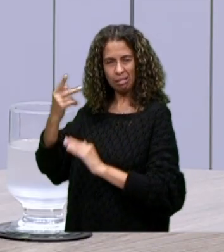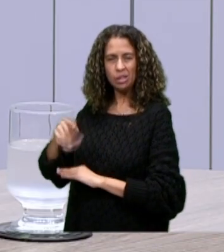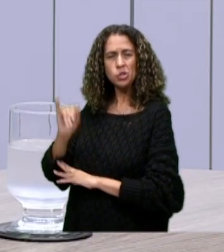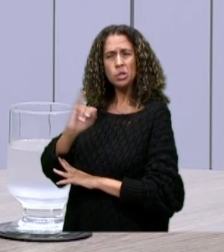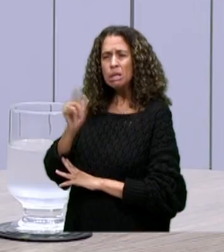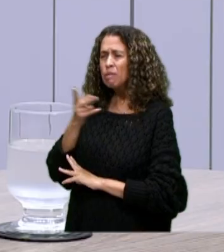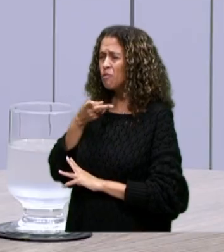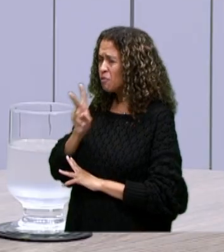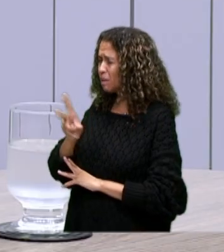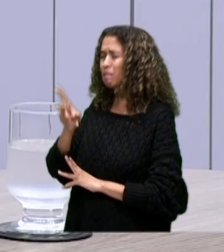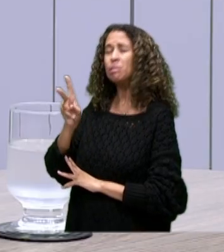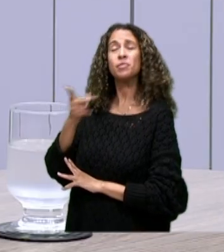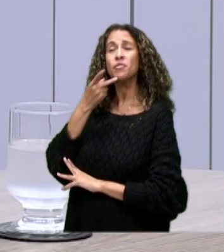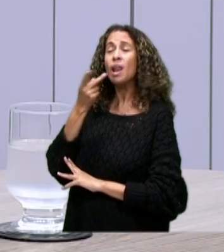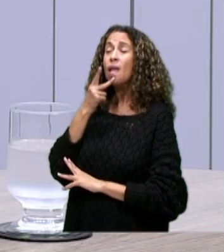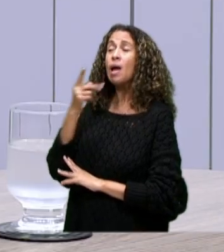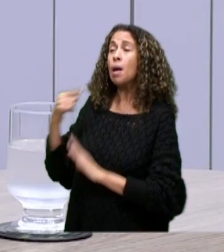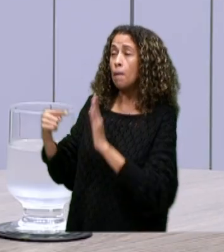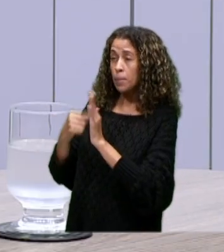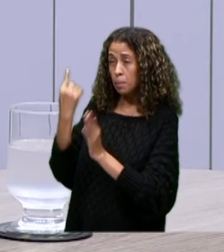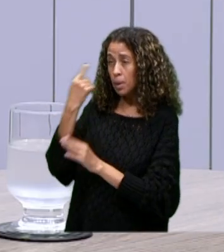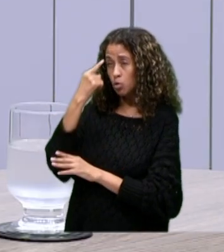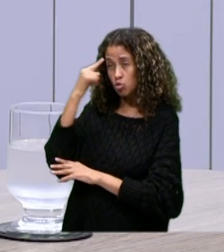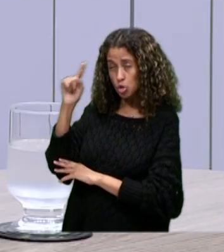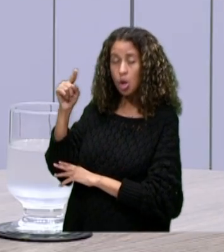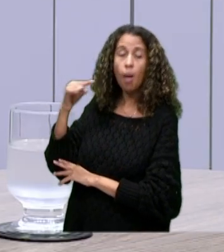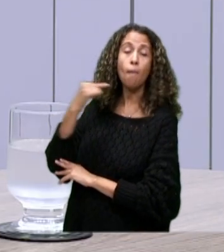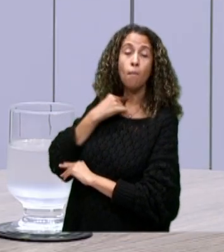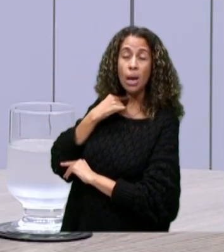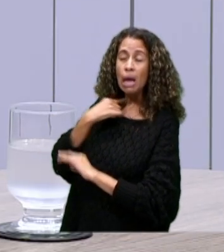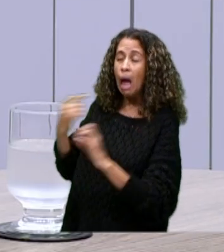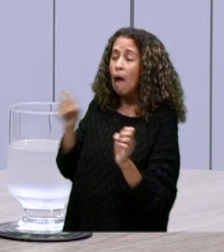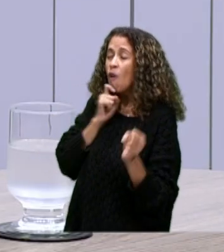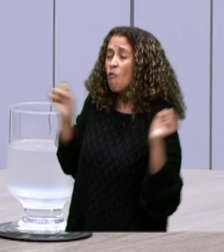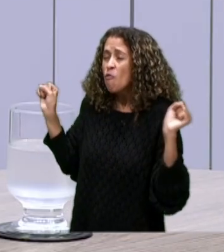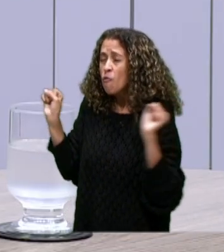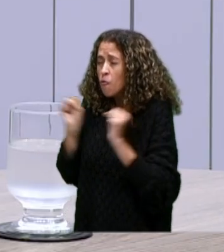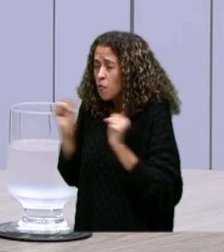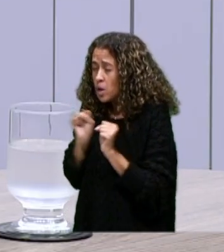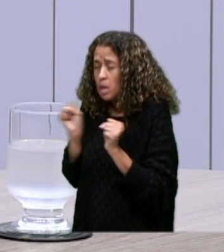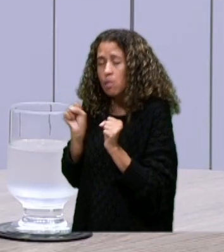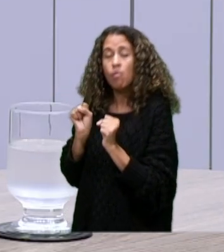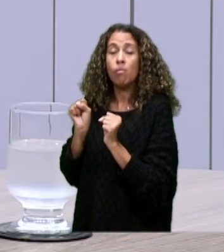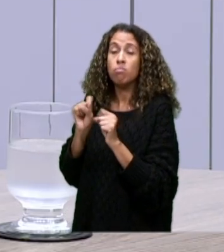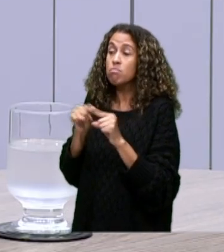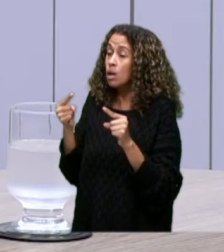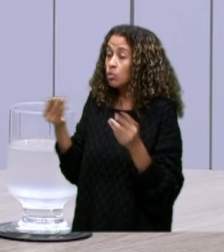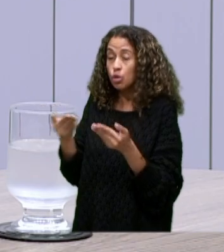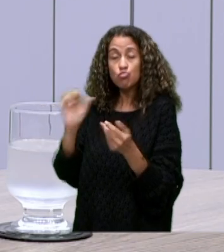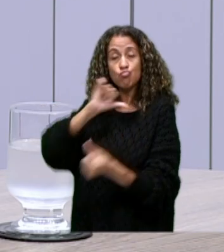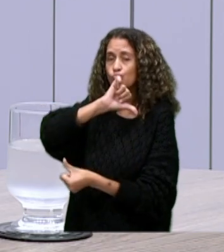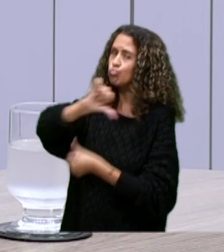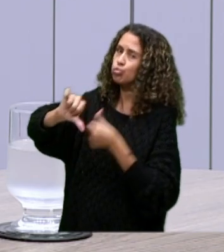e sempre foi muito frio. Isso em 90 e pouco. Agora não é mais a realidade, né?